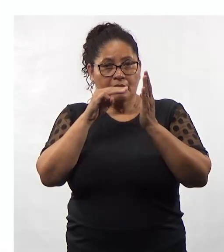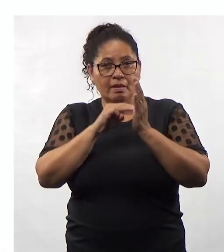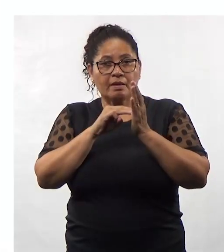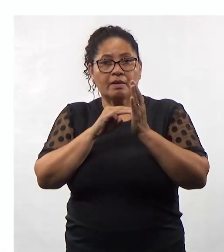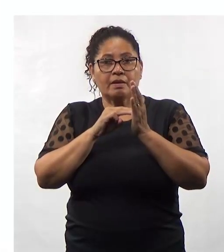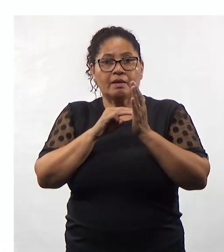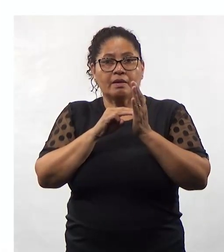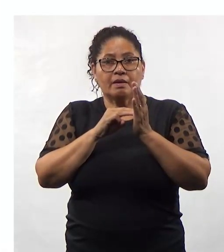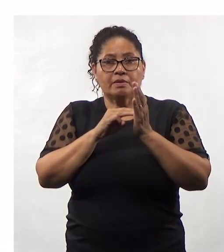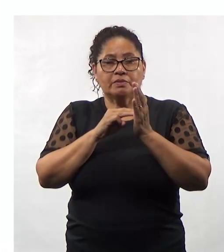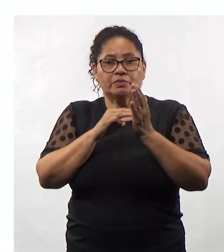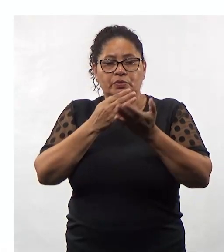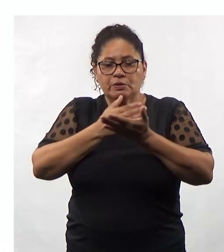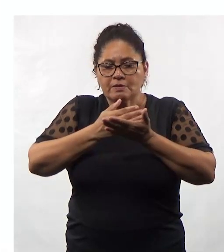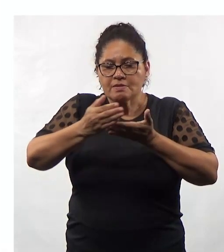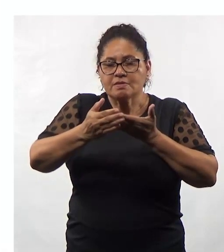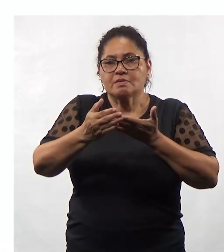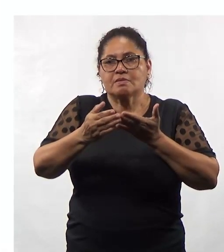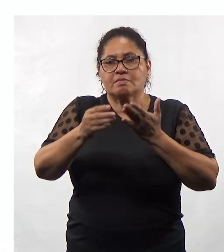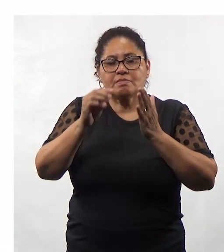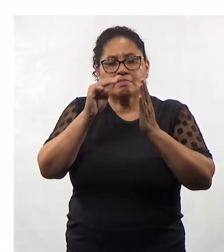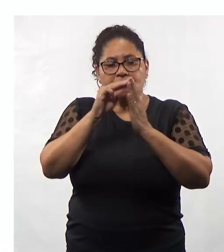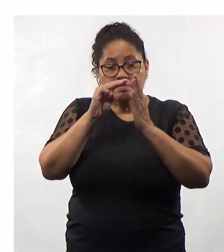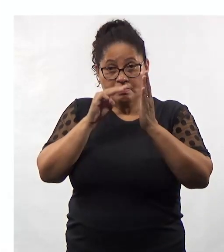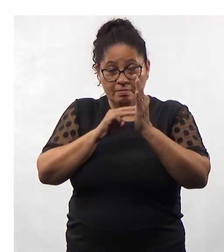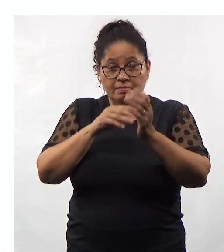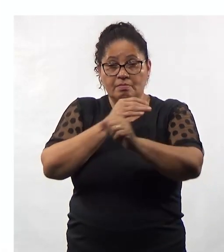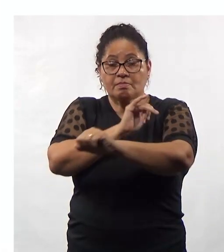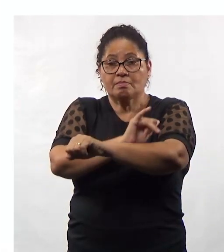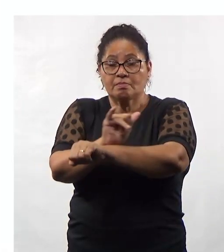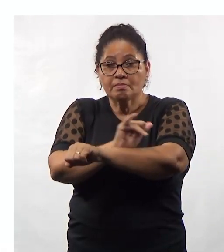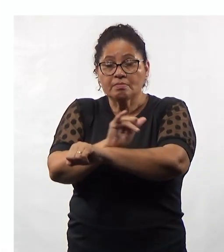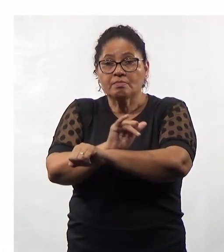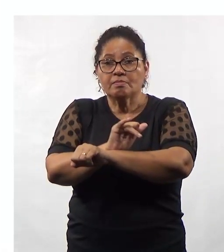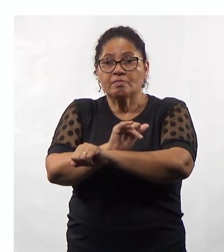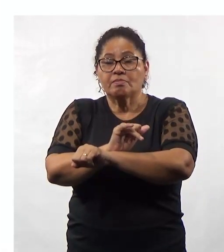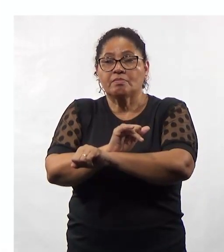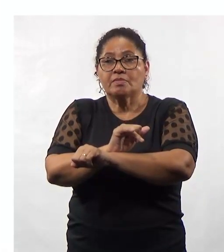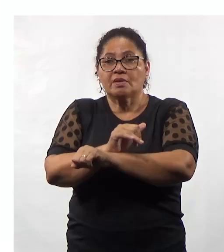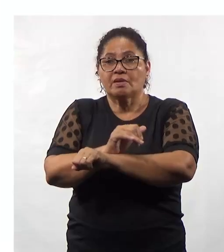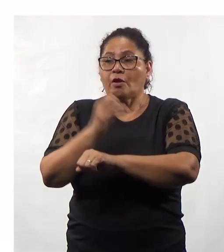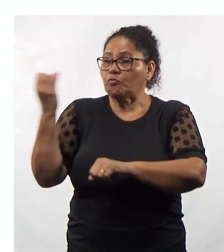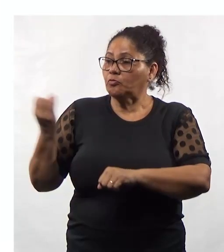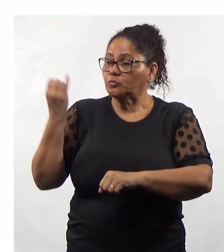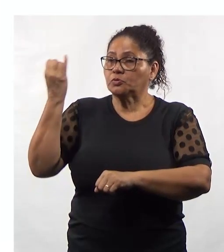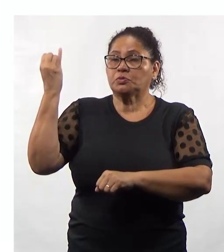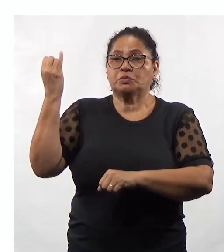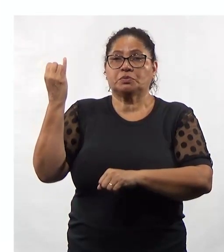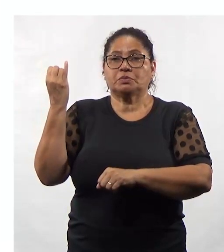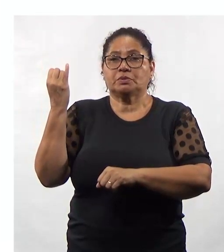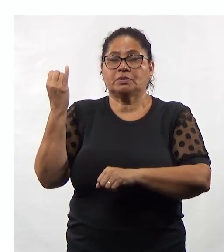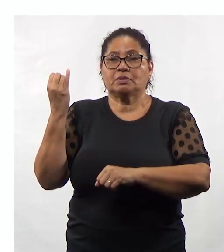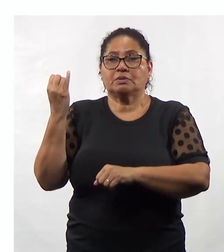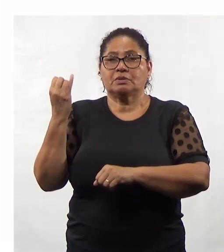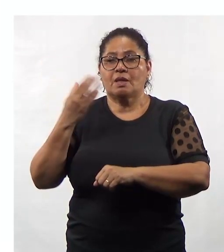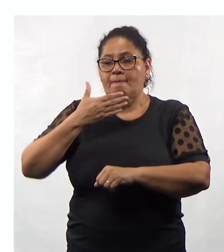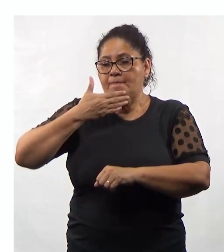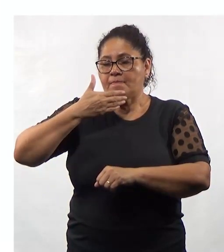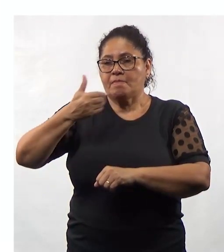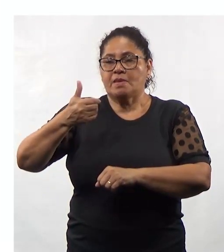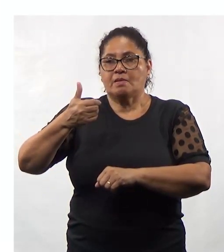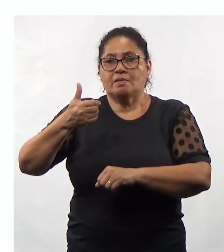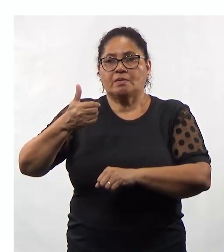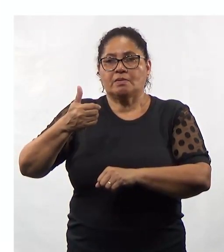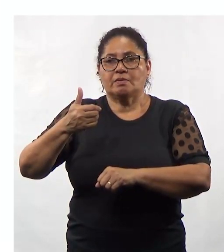meta ou da iniciativa à meta estratégica. E aí eu vou priorizar aquelas de maior impacto